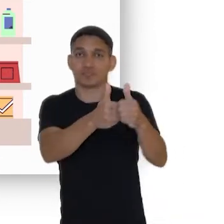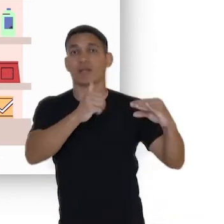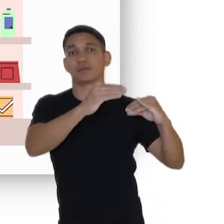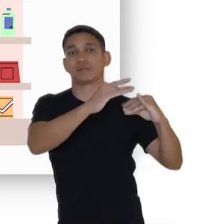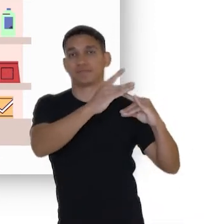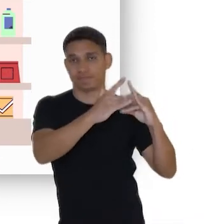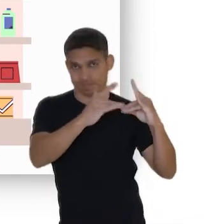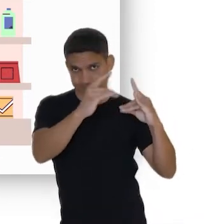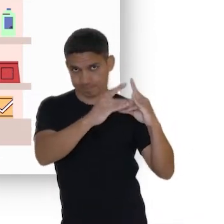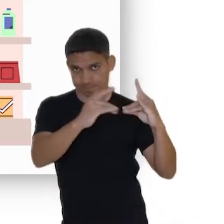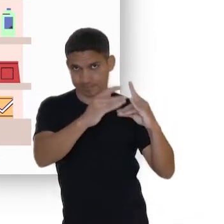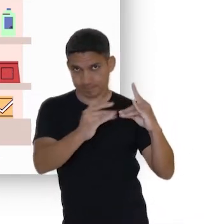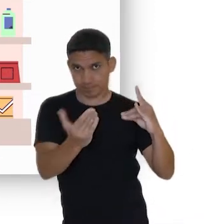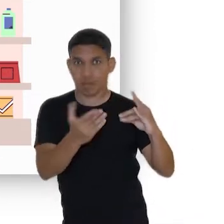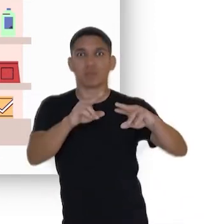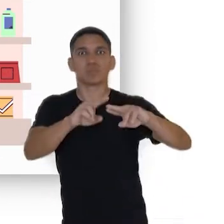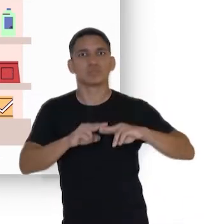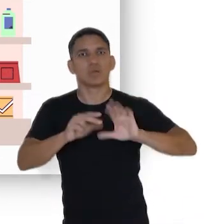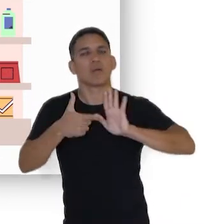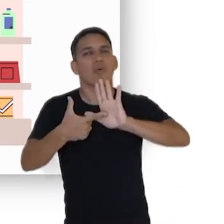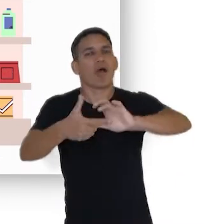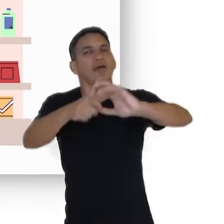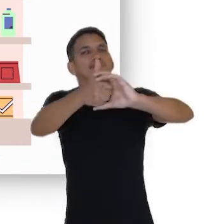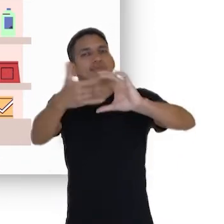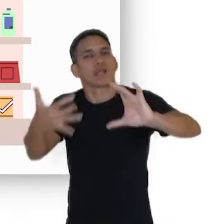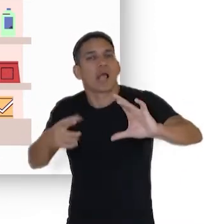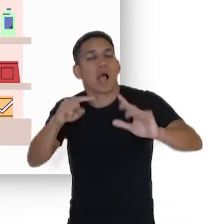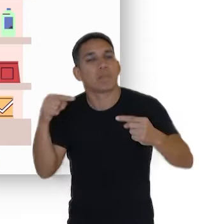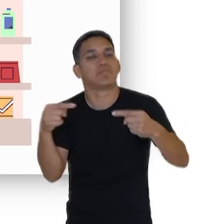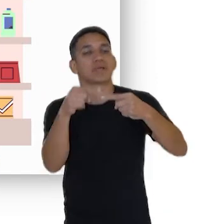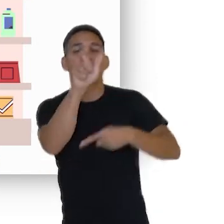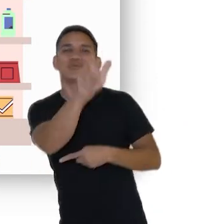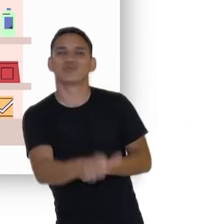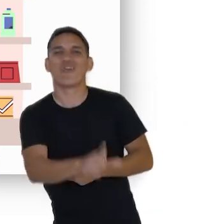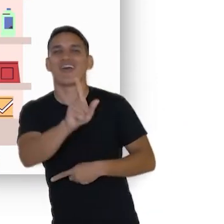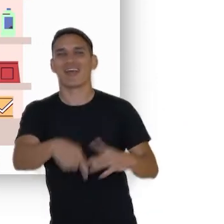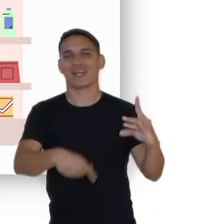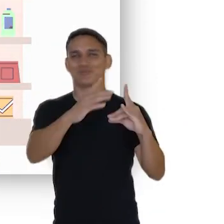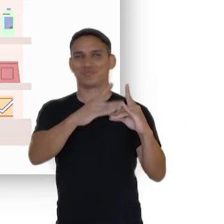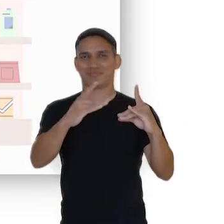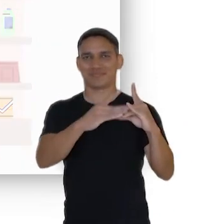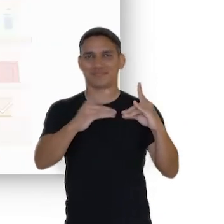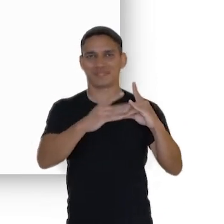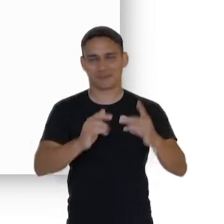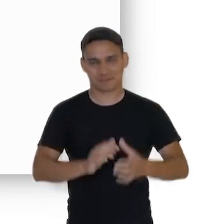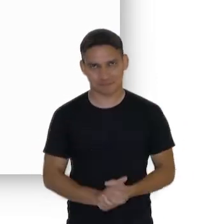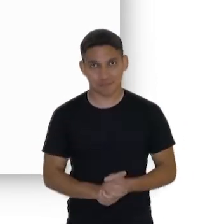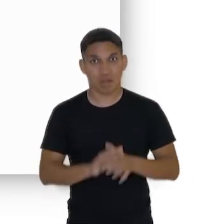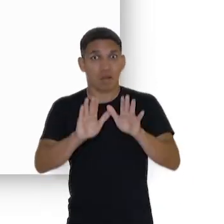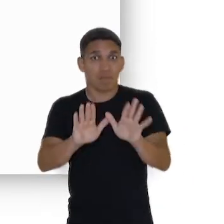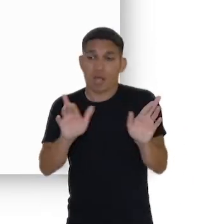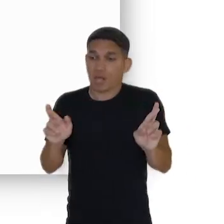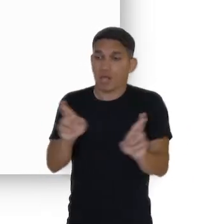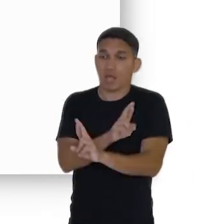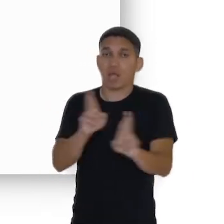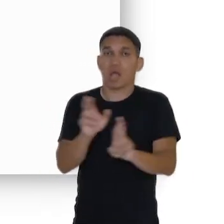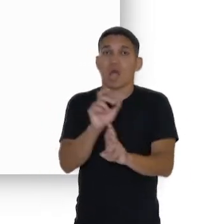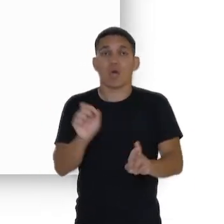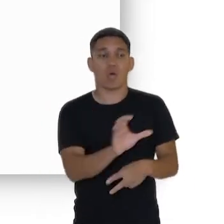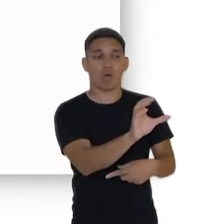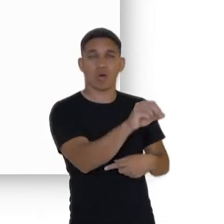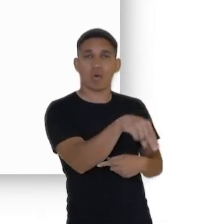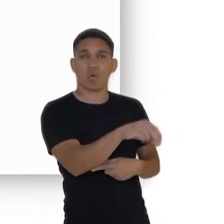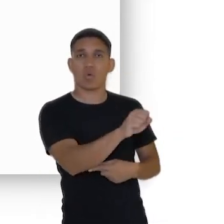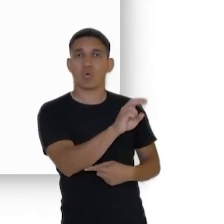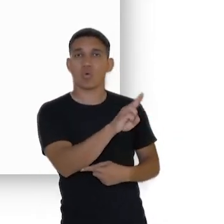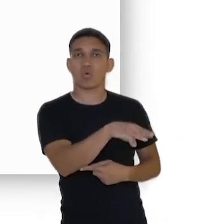do vegetarianismo. Logo, caracterizamos esse consumidor como vegetariano. Já em relação